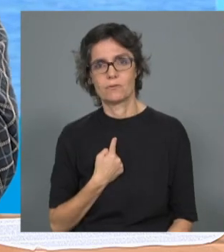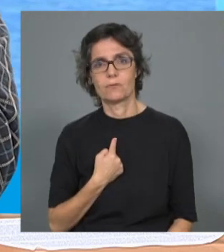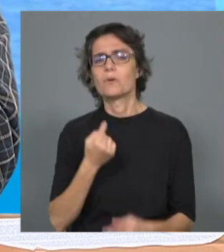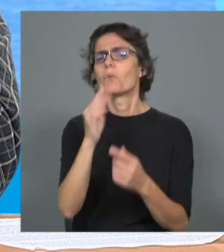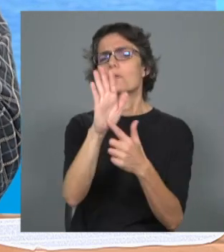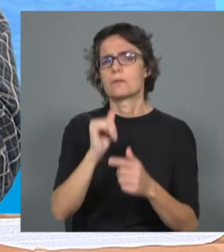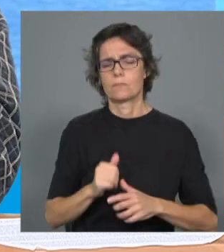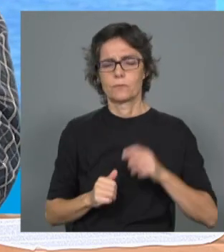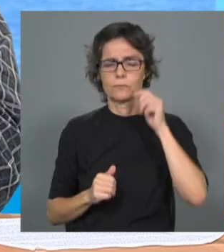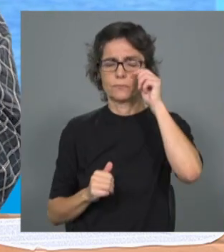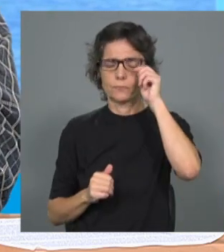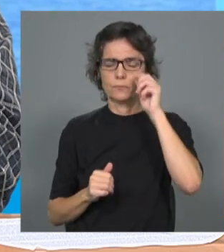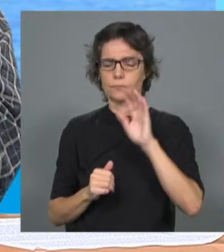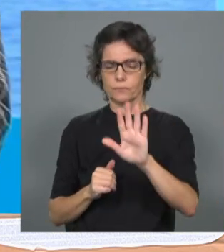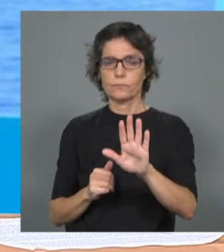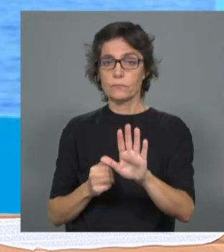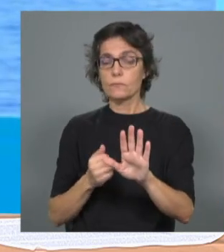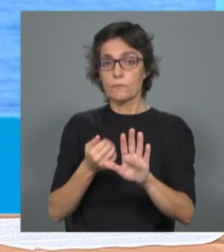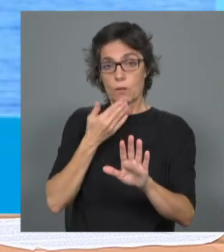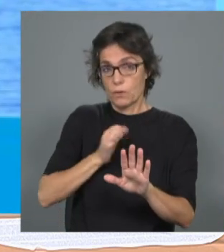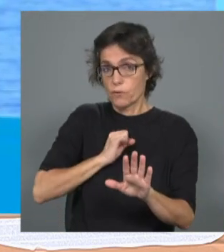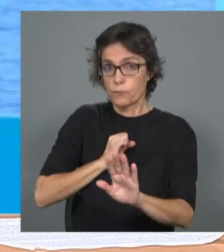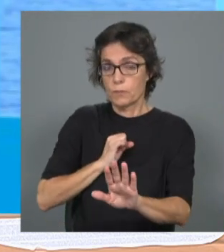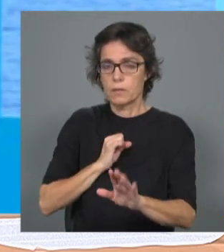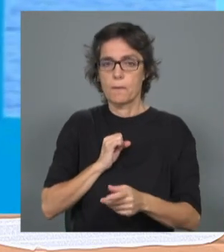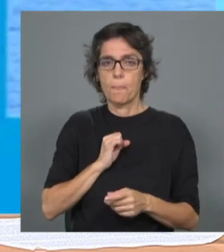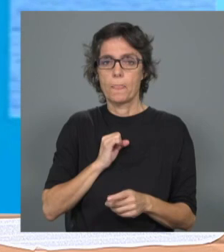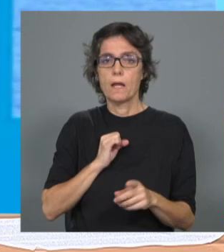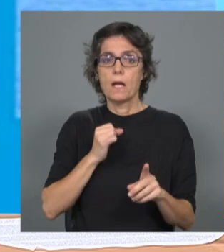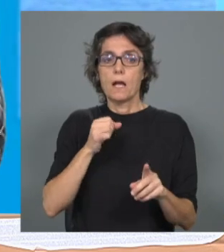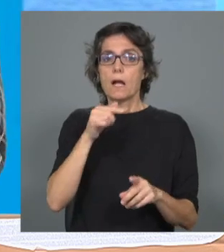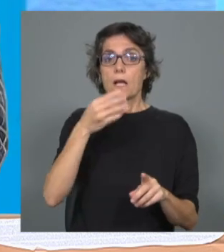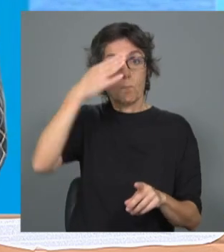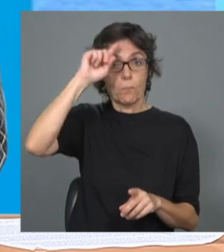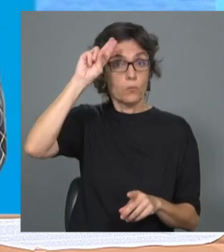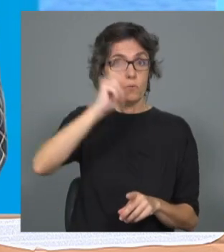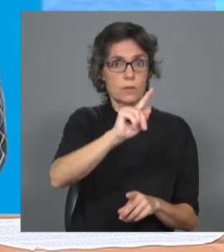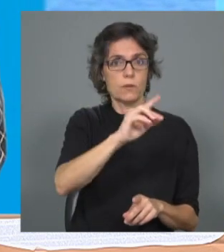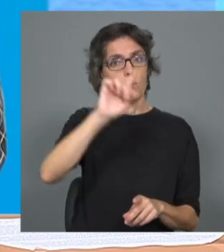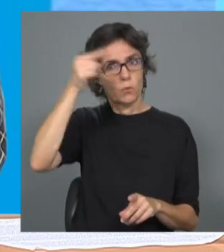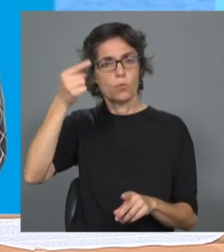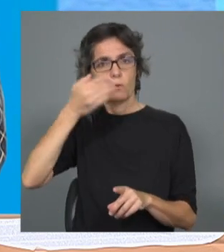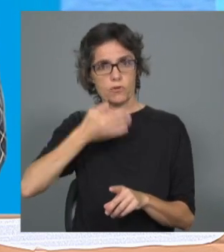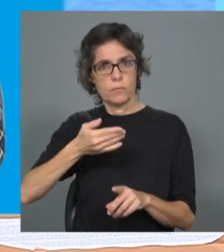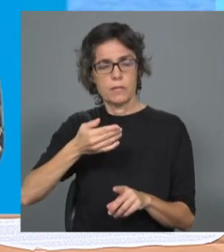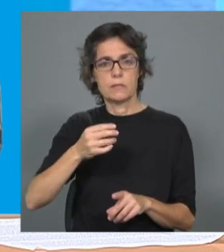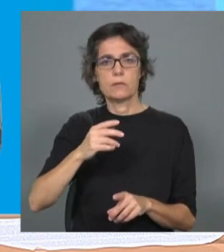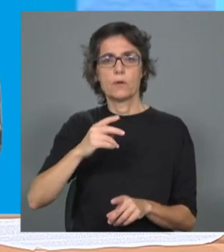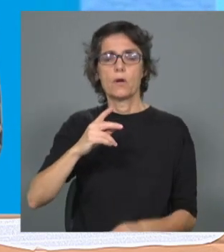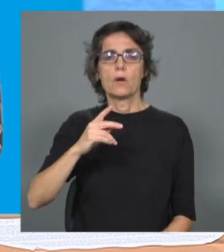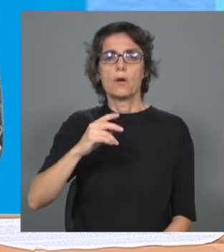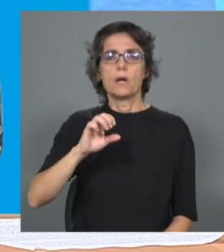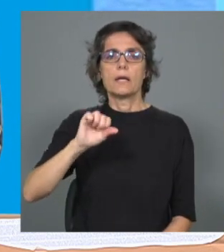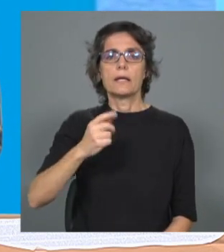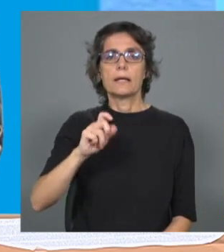exemplo muito claro que aconteceu comigo, não nesta experiência agora em Moçambique, mas na experiência que eu tive anterior no Quênia.